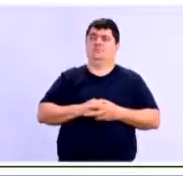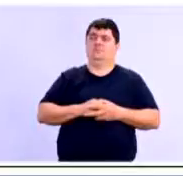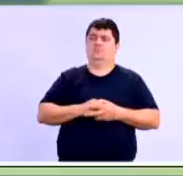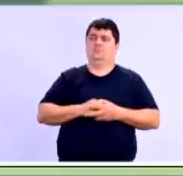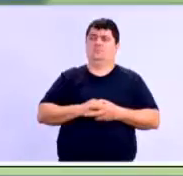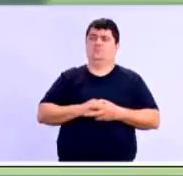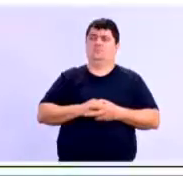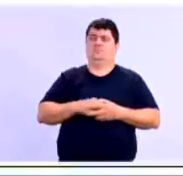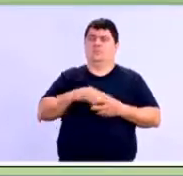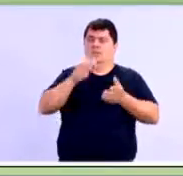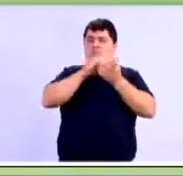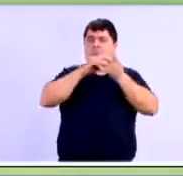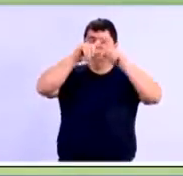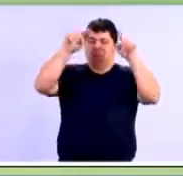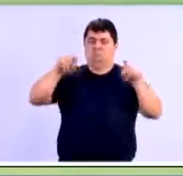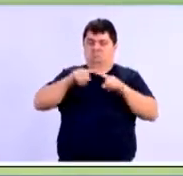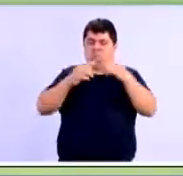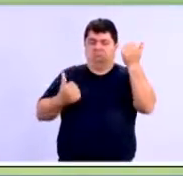E alimenta a fórmula.